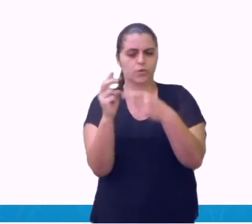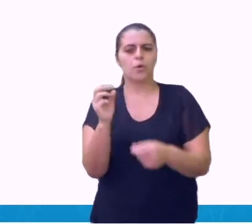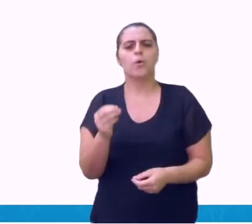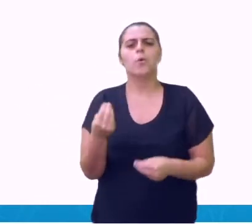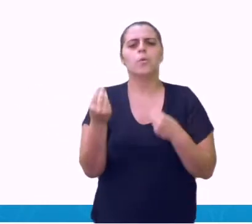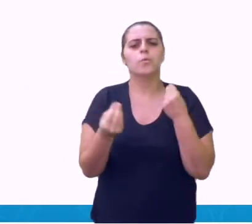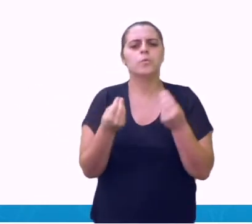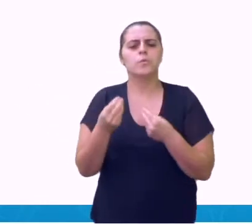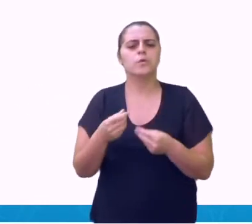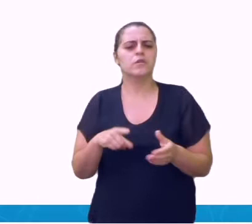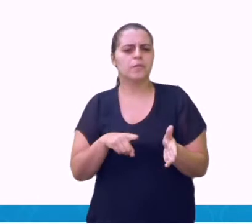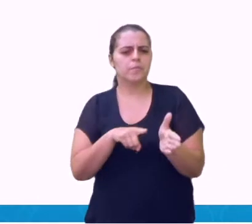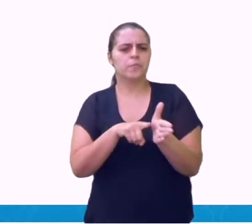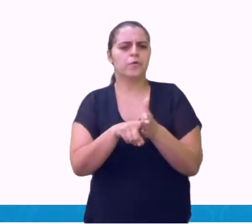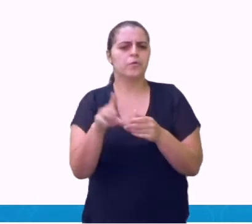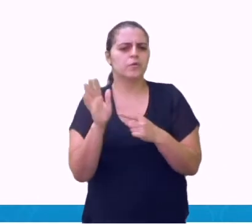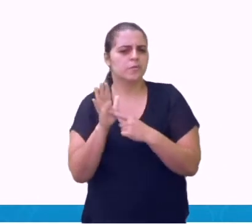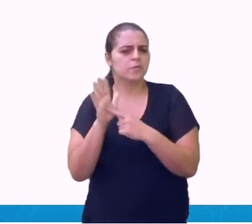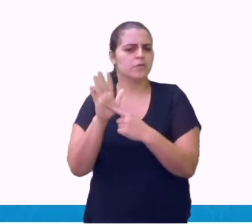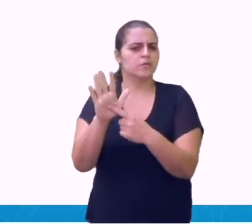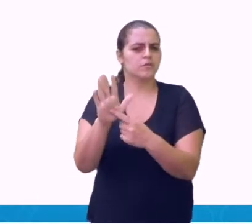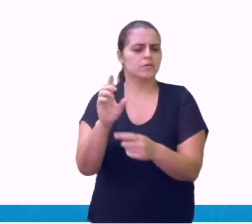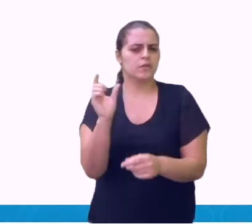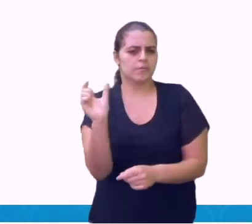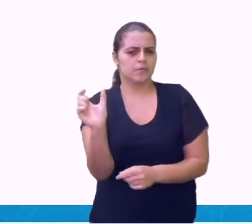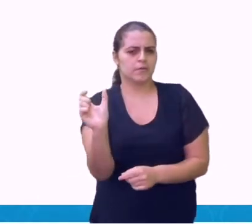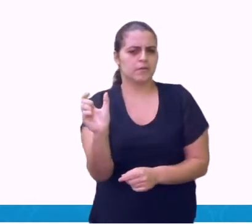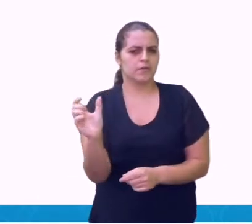na situação problema aparecer para vocês as palavras